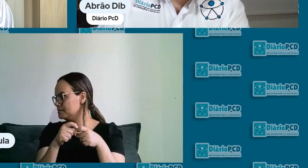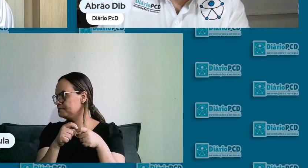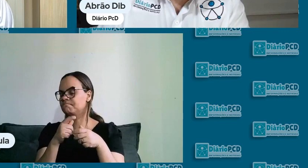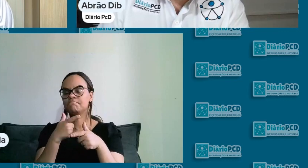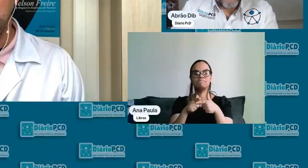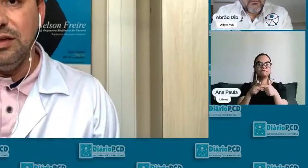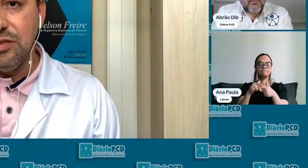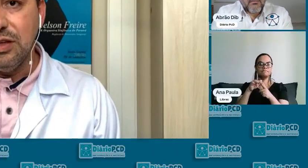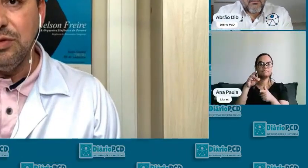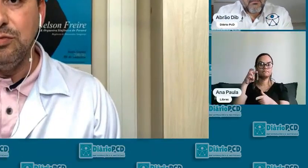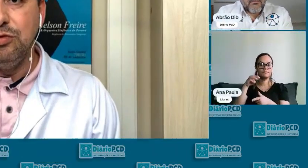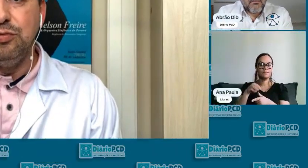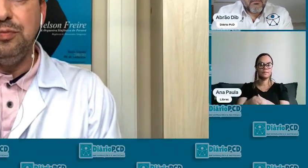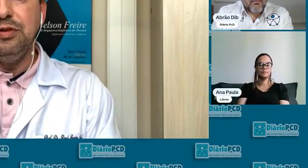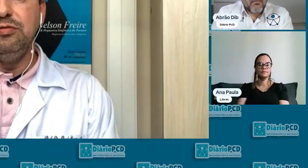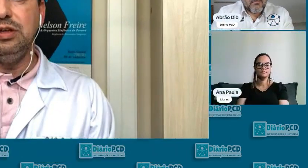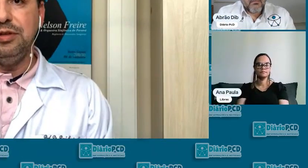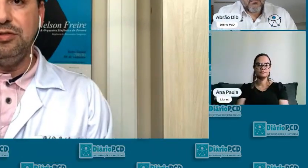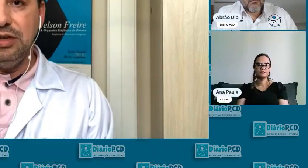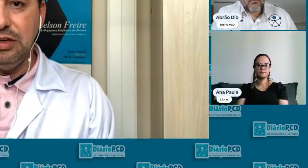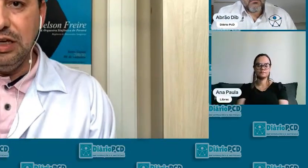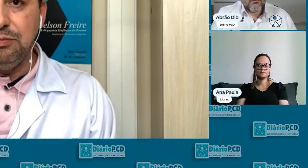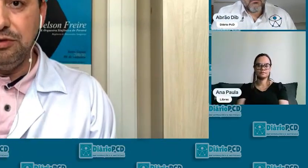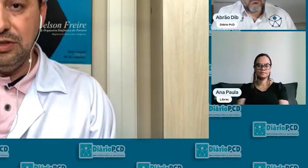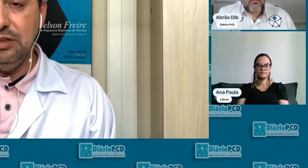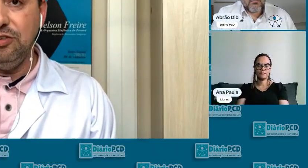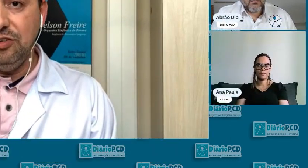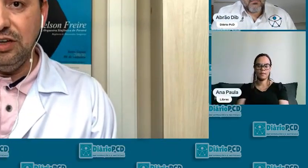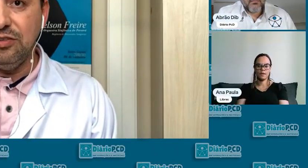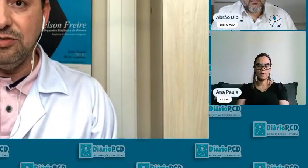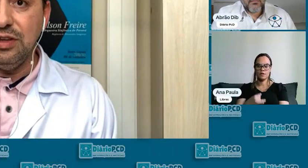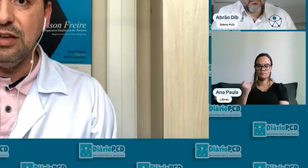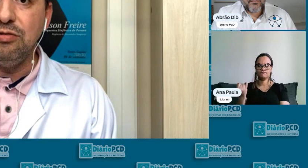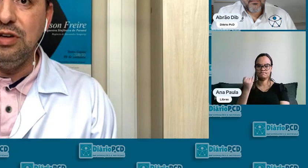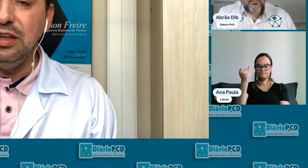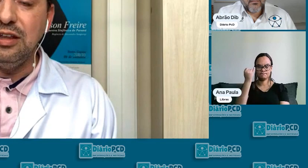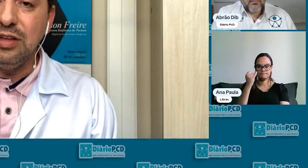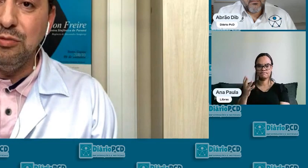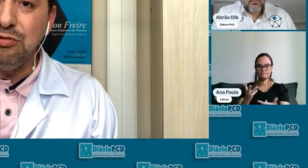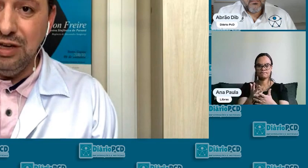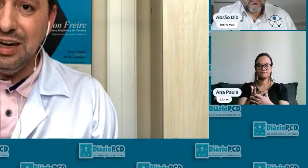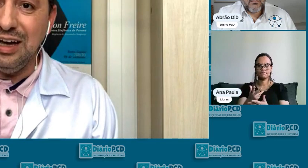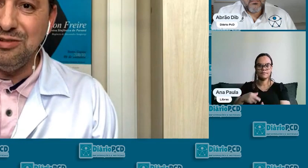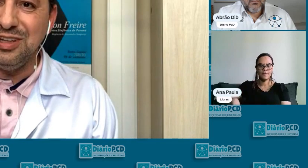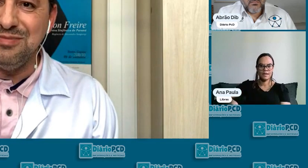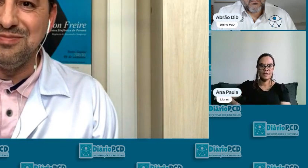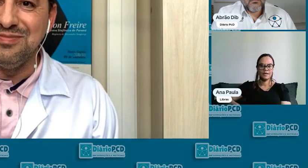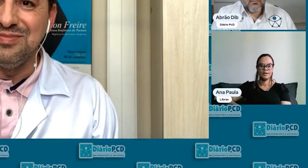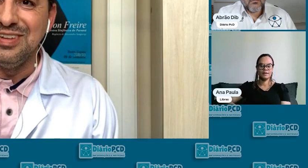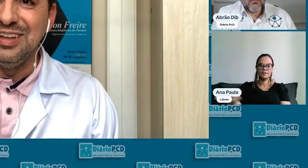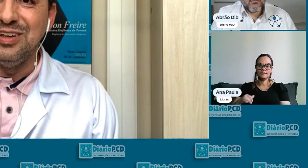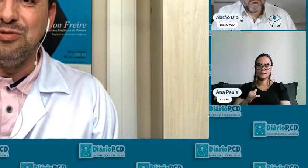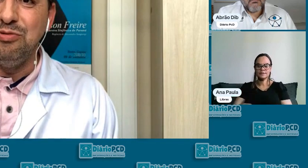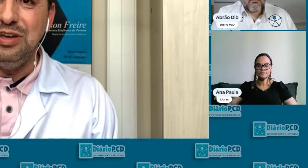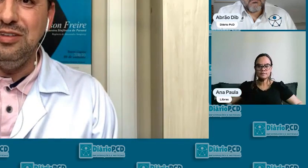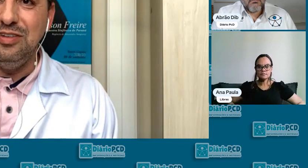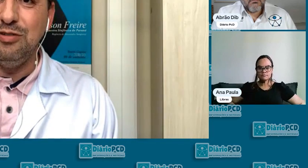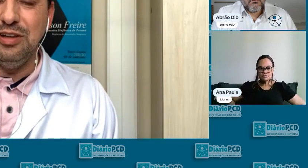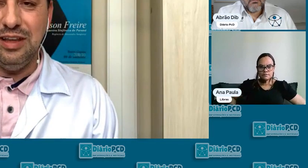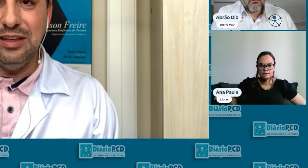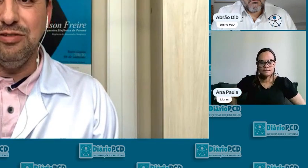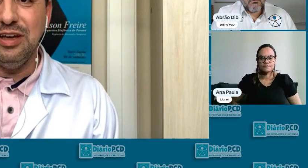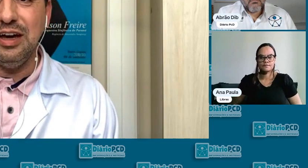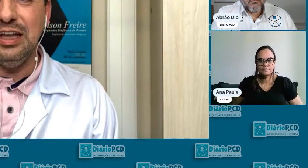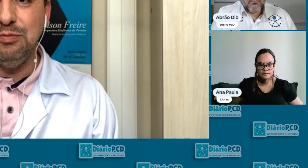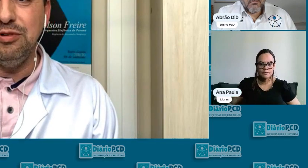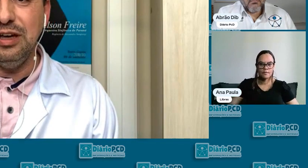renal? Exatamente. Muito boa pergunta, Abraão. E é importante a gente ressaltar que o rim ele não dá muito recado, tá? O rim, sim, quando ele